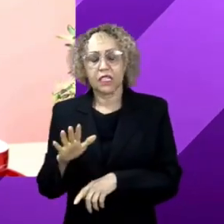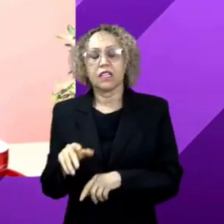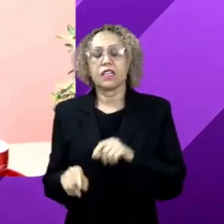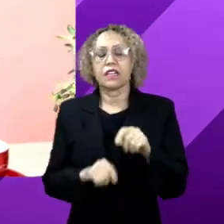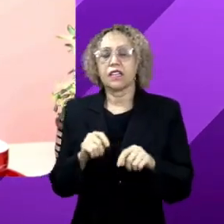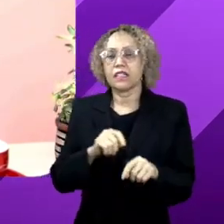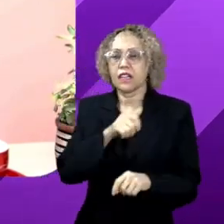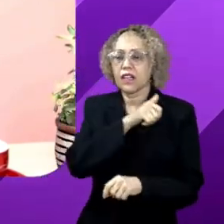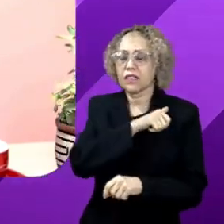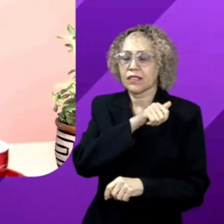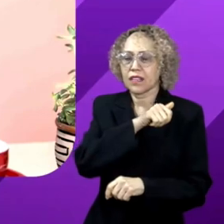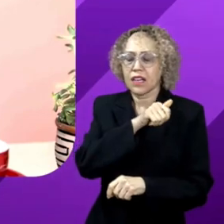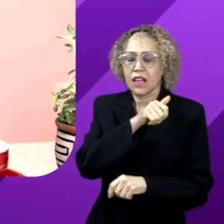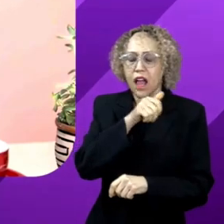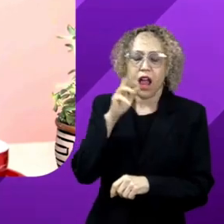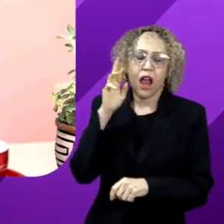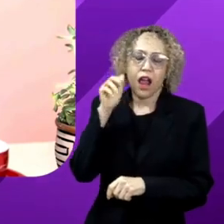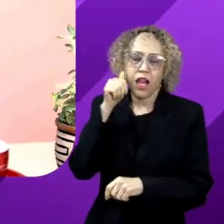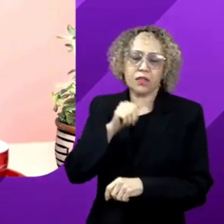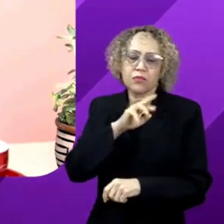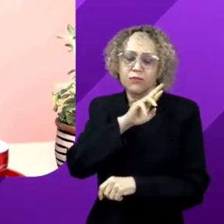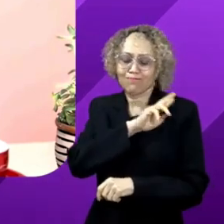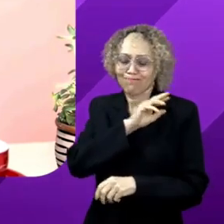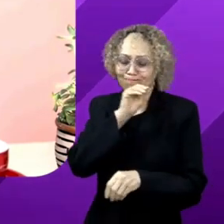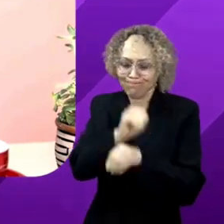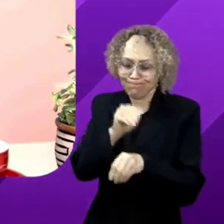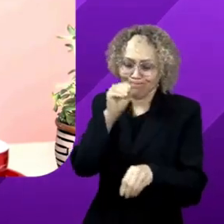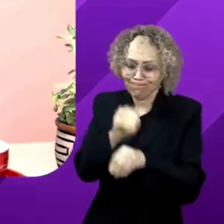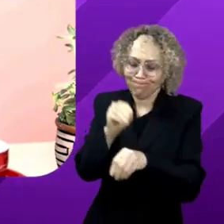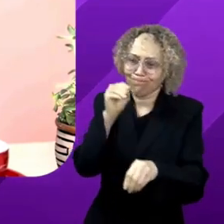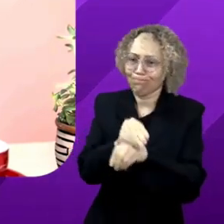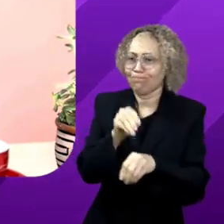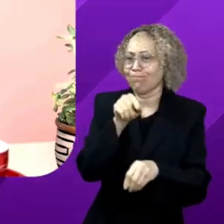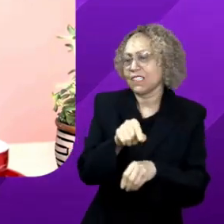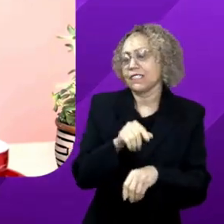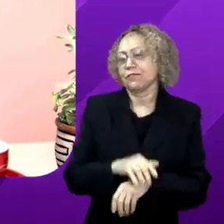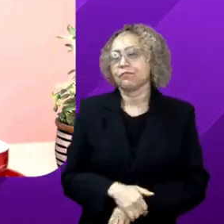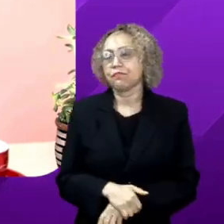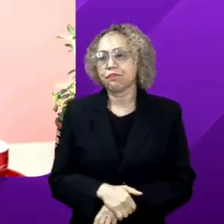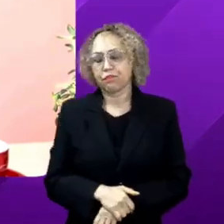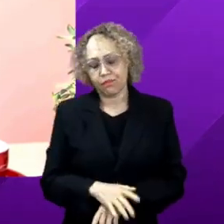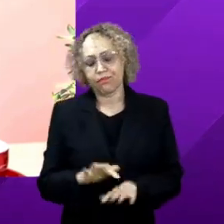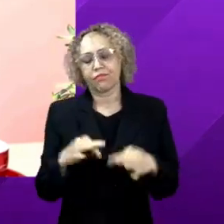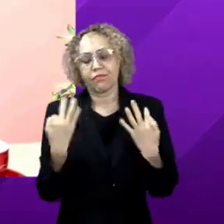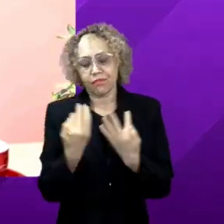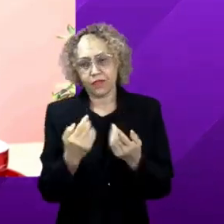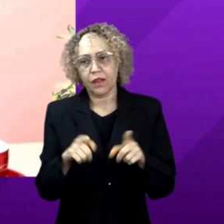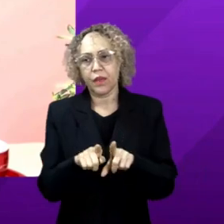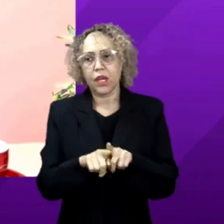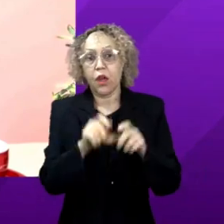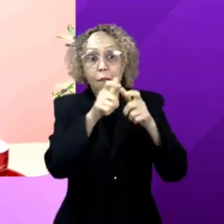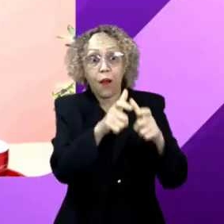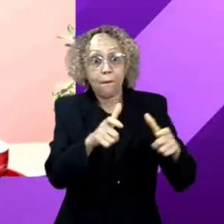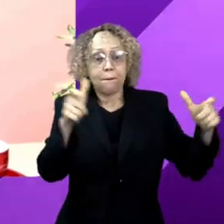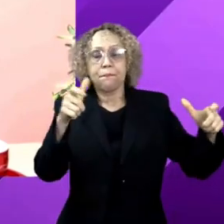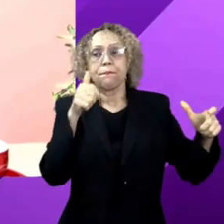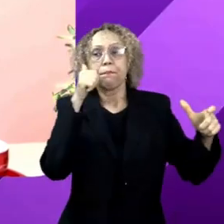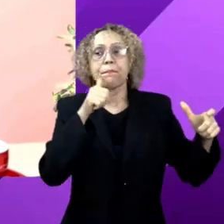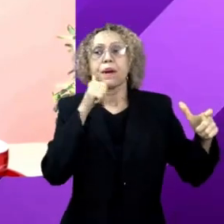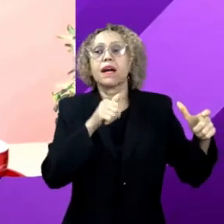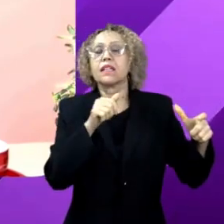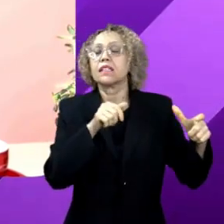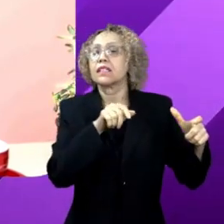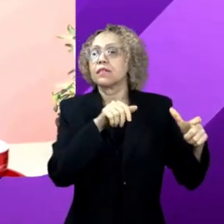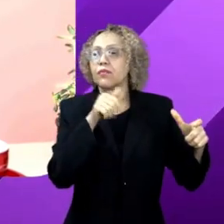sobrecarregando as mulheres e suas famílias, porque é importante lembrar que a maior parte das mulheres que são mães atípicas, mães